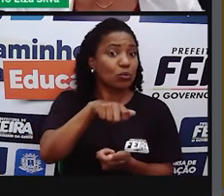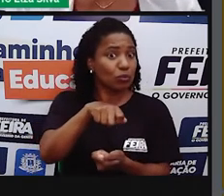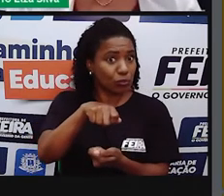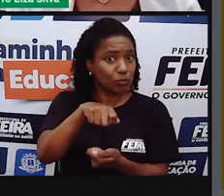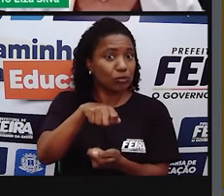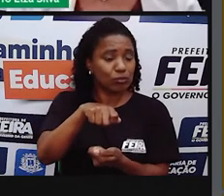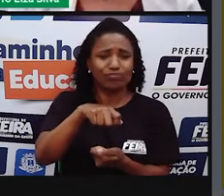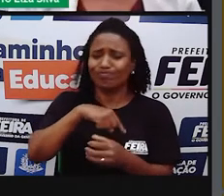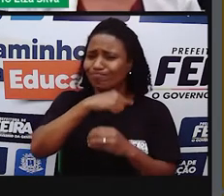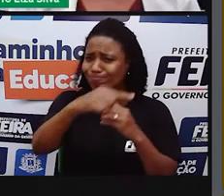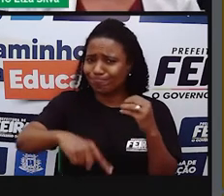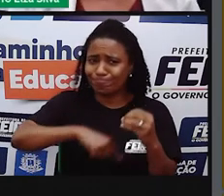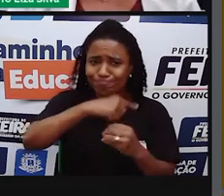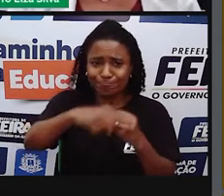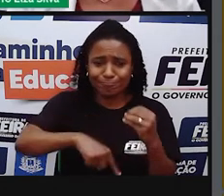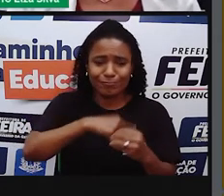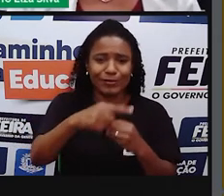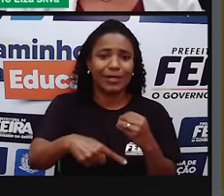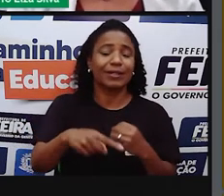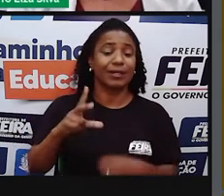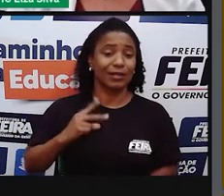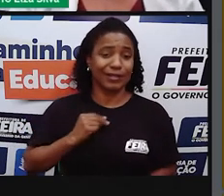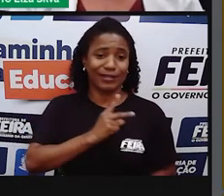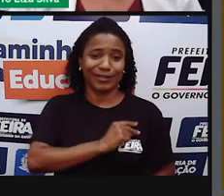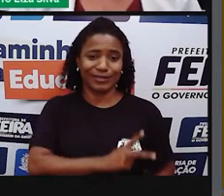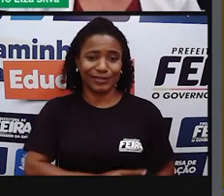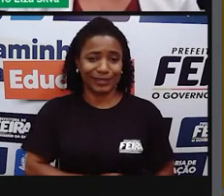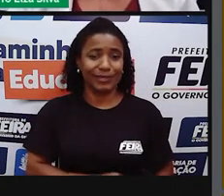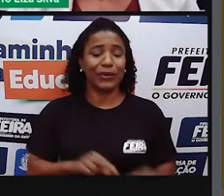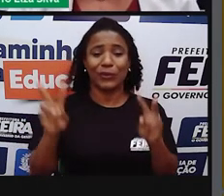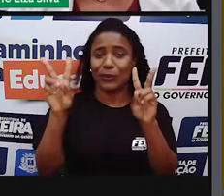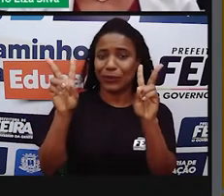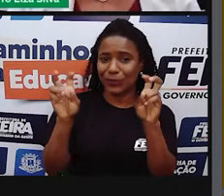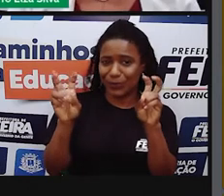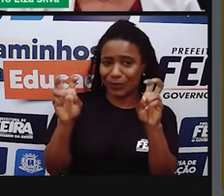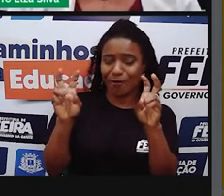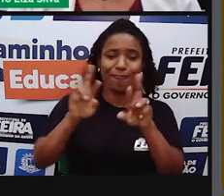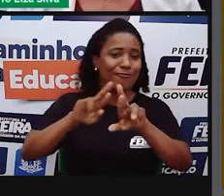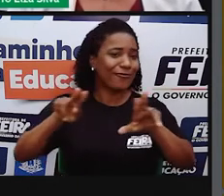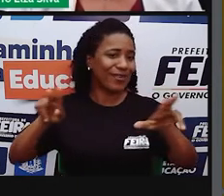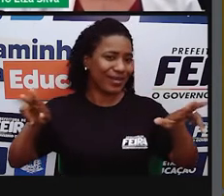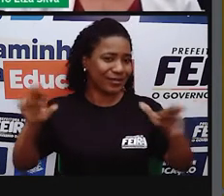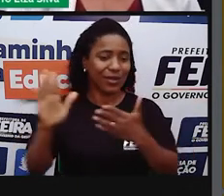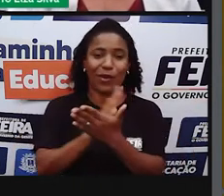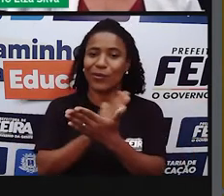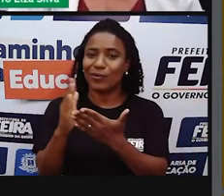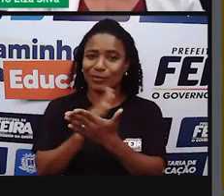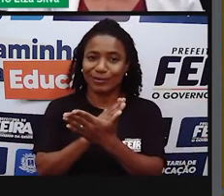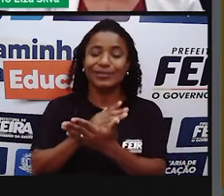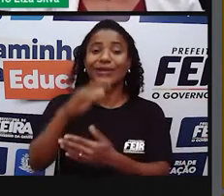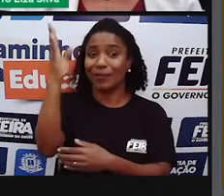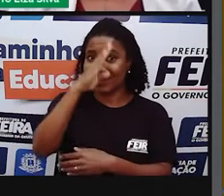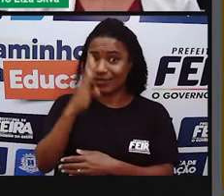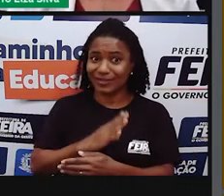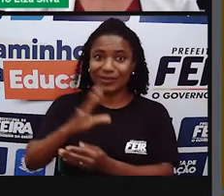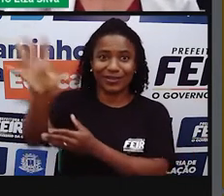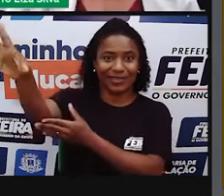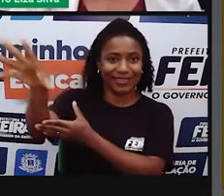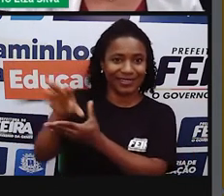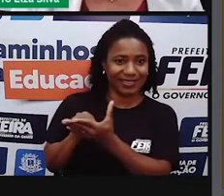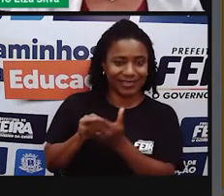existem muitos provérbios chineses que nós utilizamos aqui no Brasil. Existem também provérbios